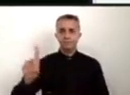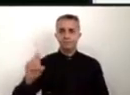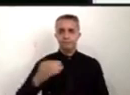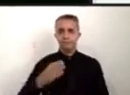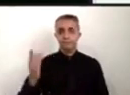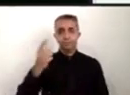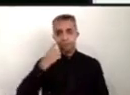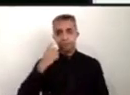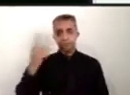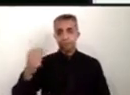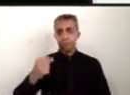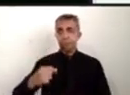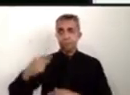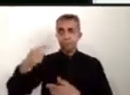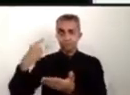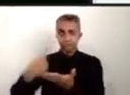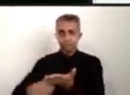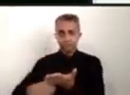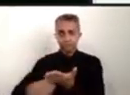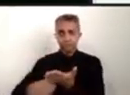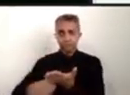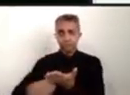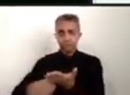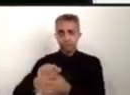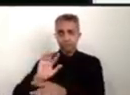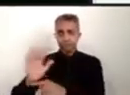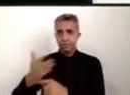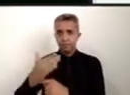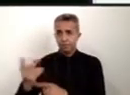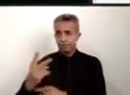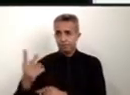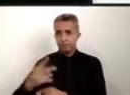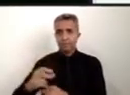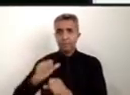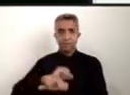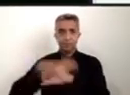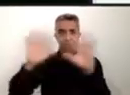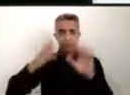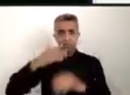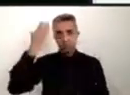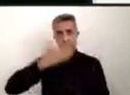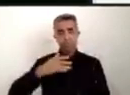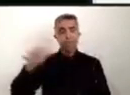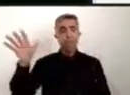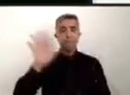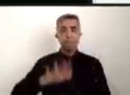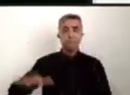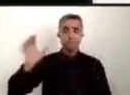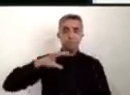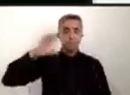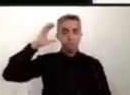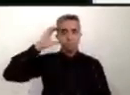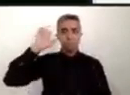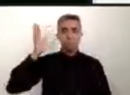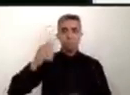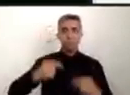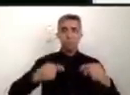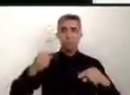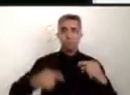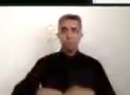foi percebido, pois toda Cuiabá está comentando. Ou seja, lúdio